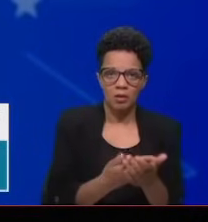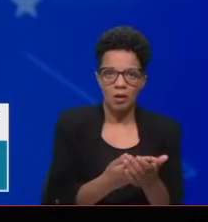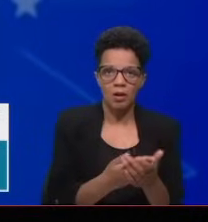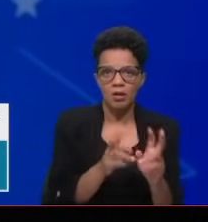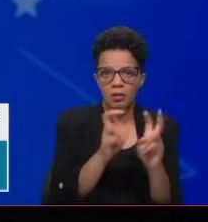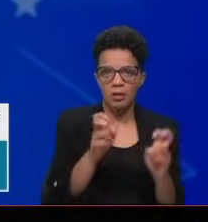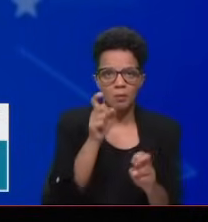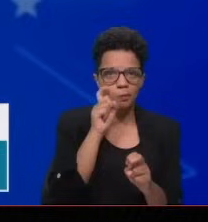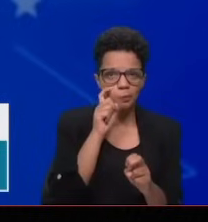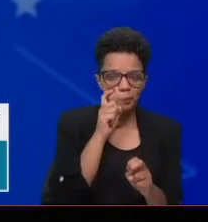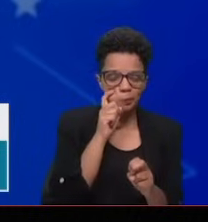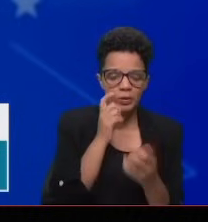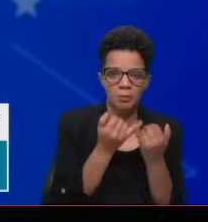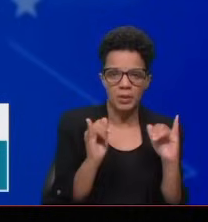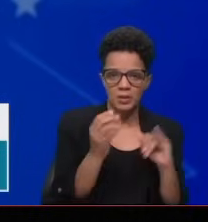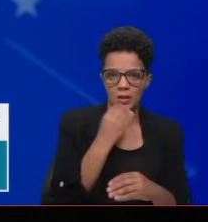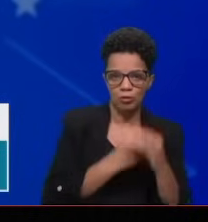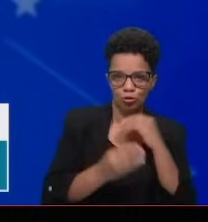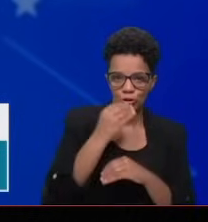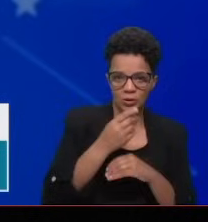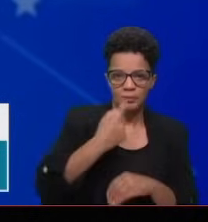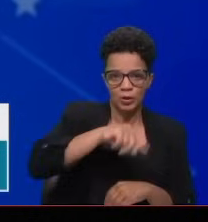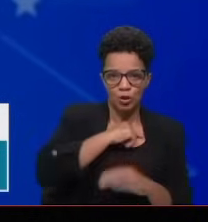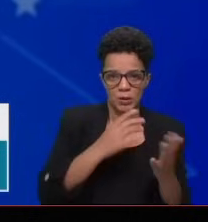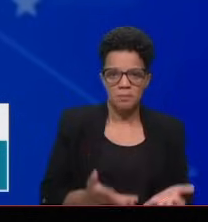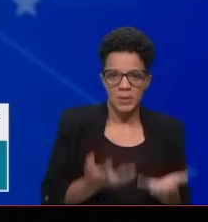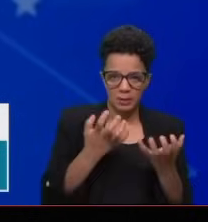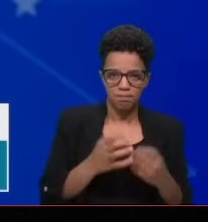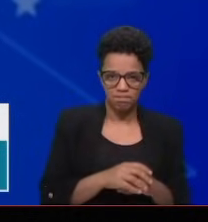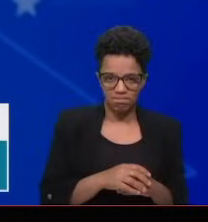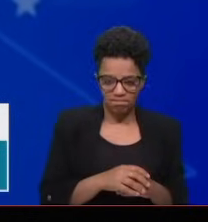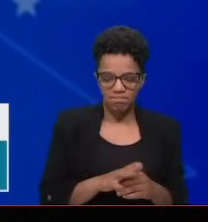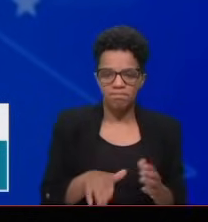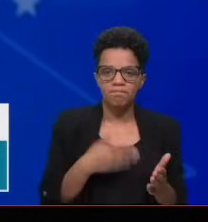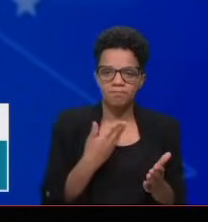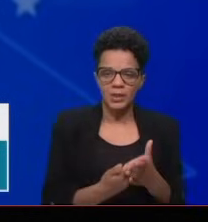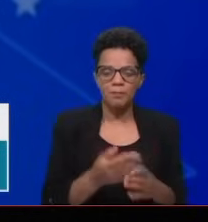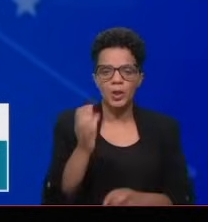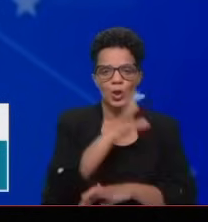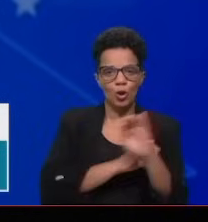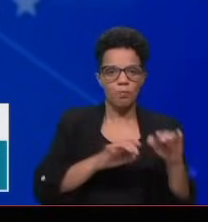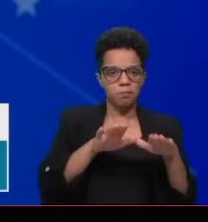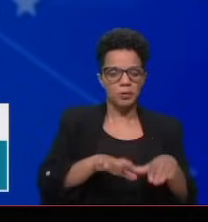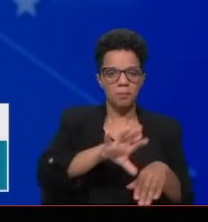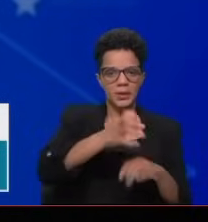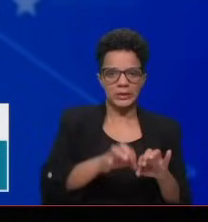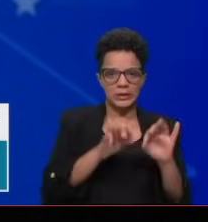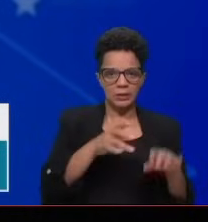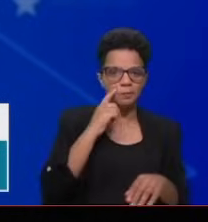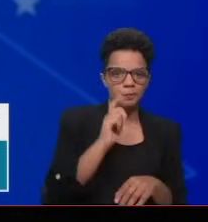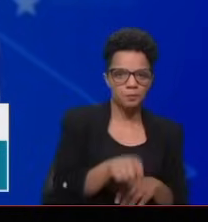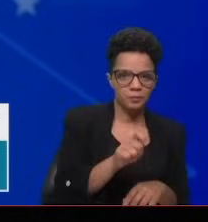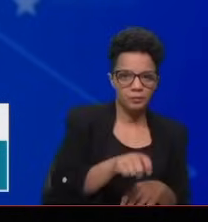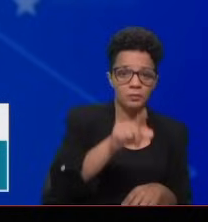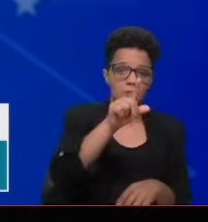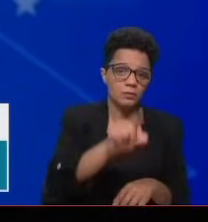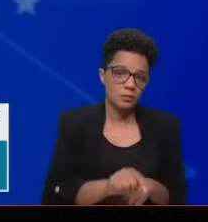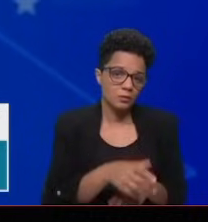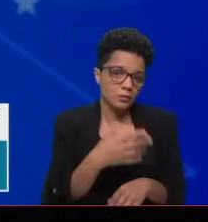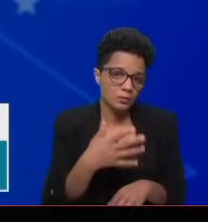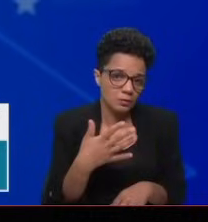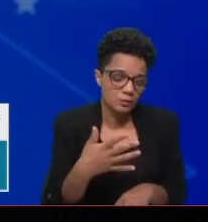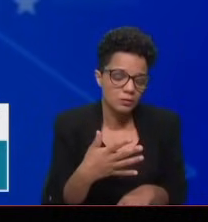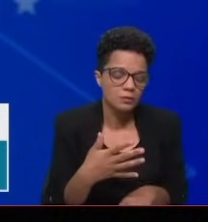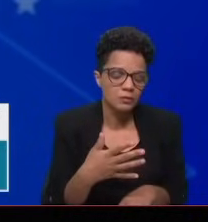questão da segurança e Independência alimentar que nós queremos vai colocar os estándar dos europeus num país como a Ucrânia e até